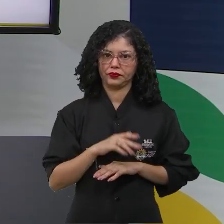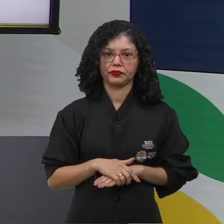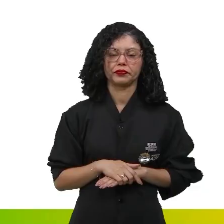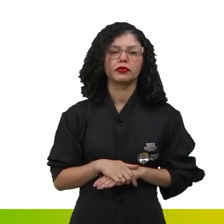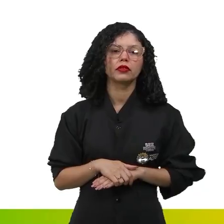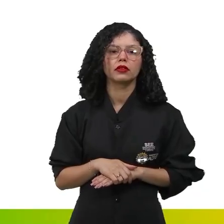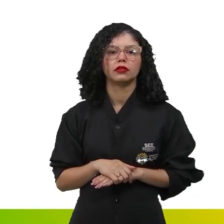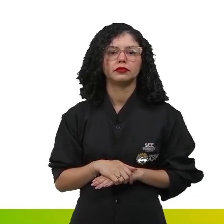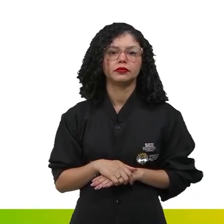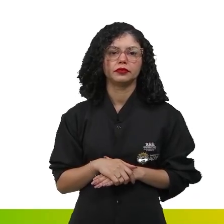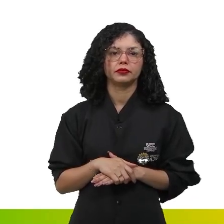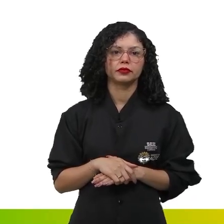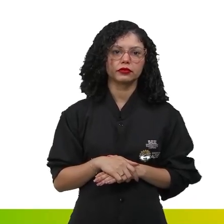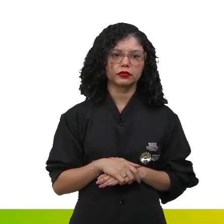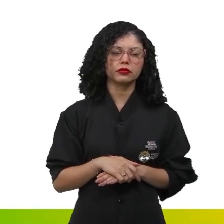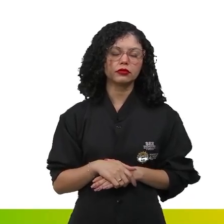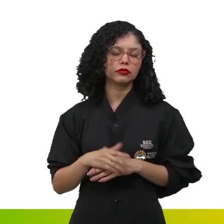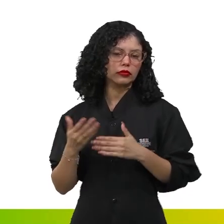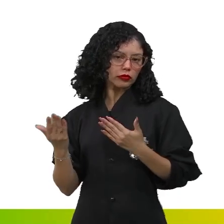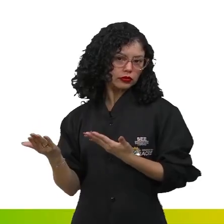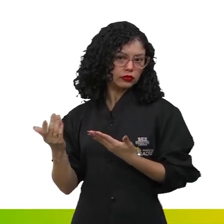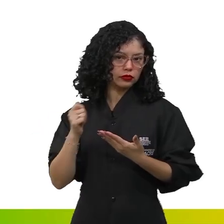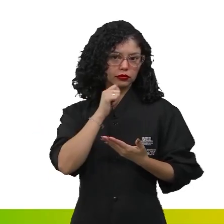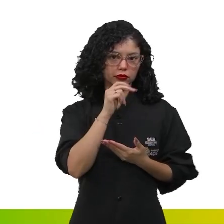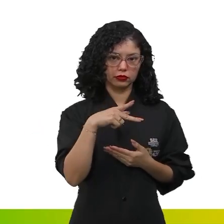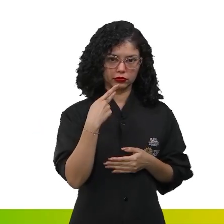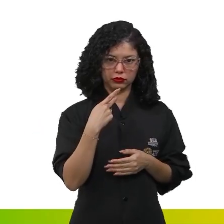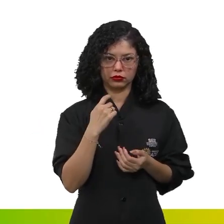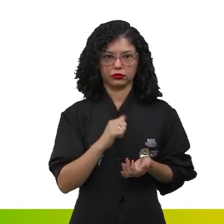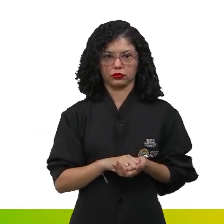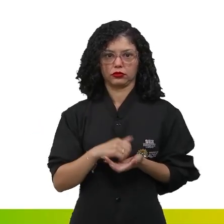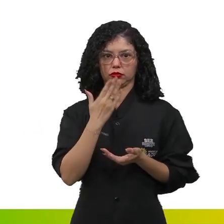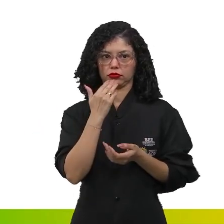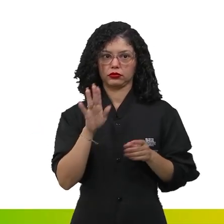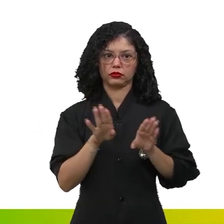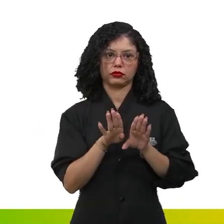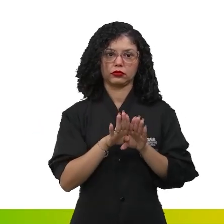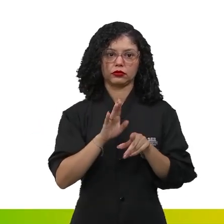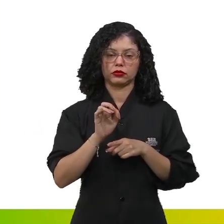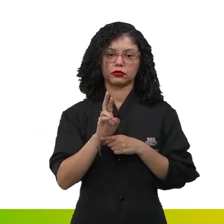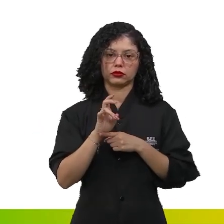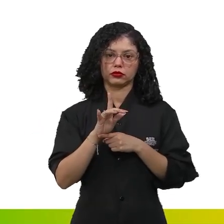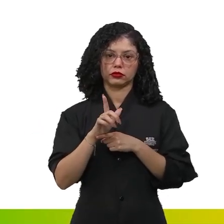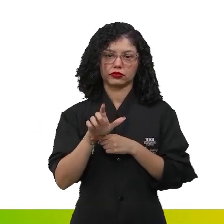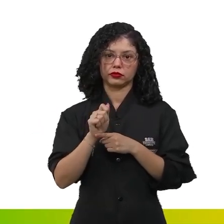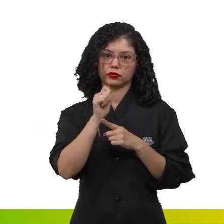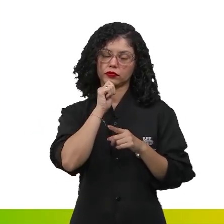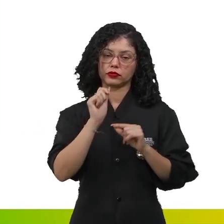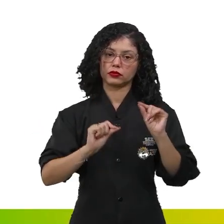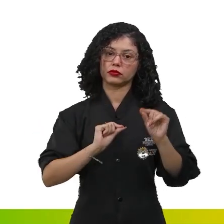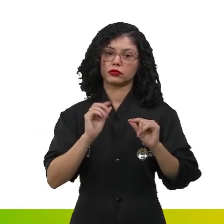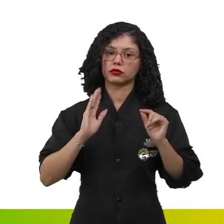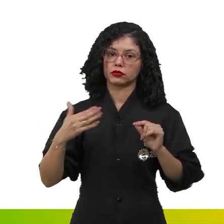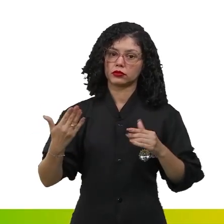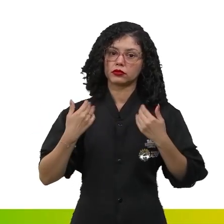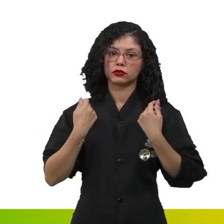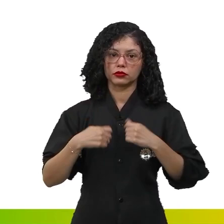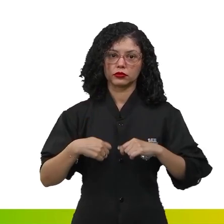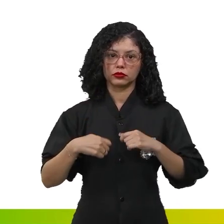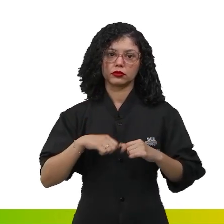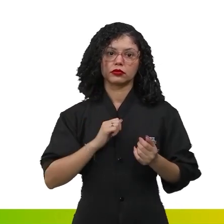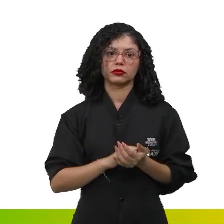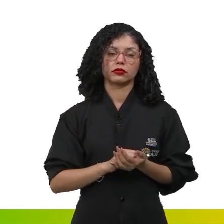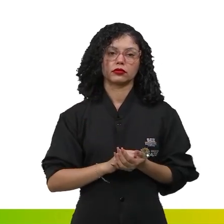Estamos safe? Avançando. Então aqui, ó, falamos da alimentação, agora suplementação e quando é necessário. Ó, os